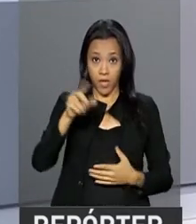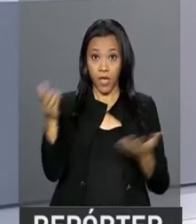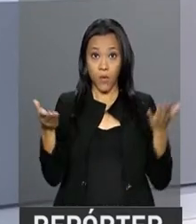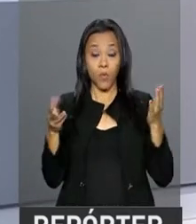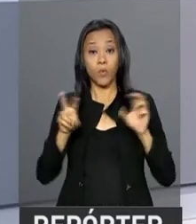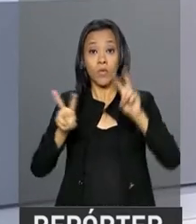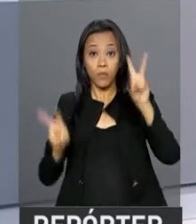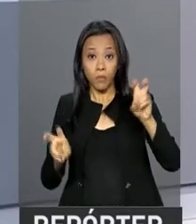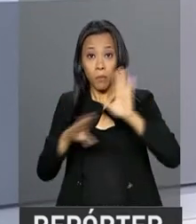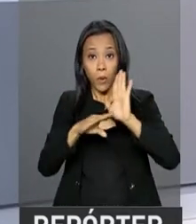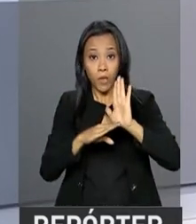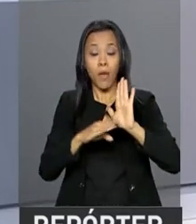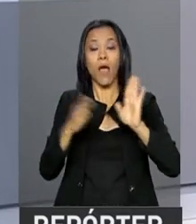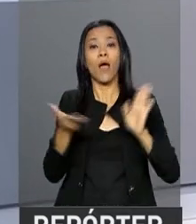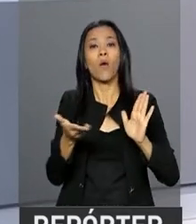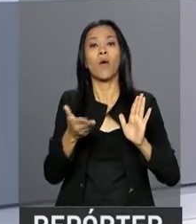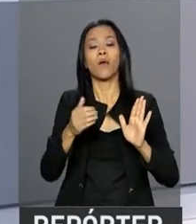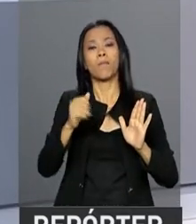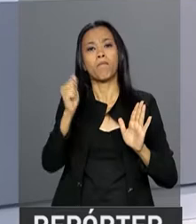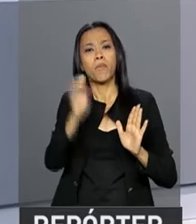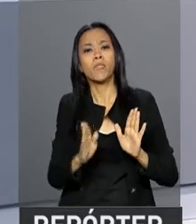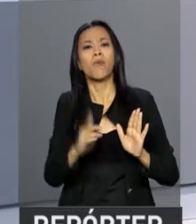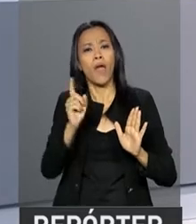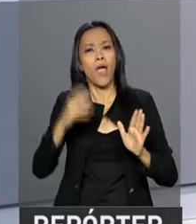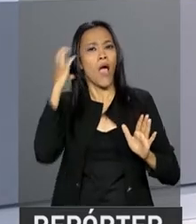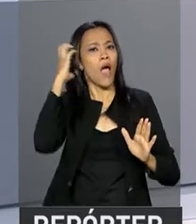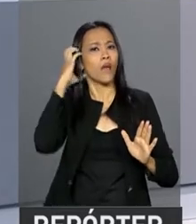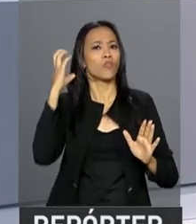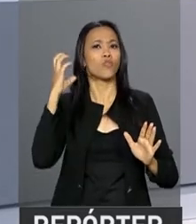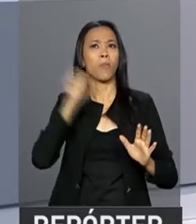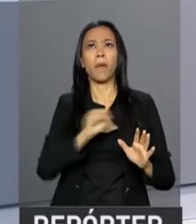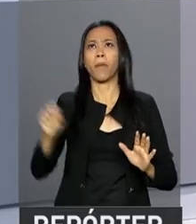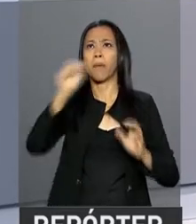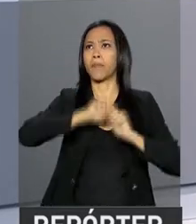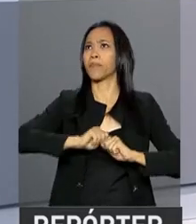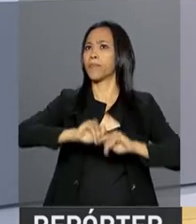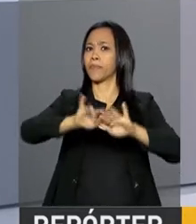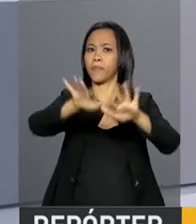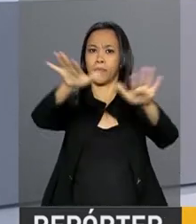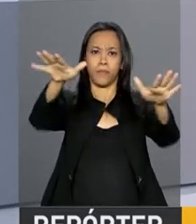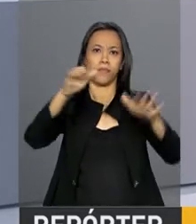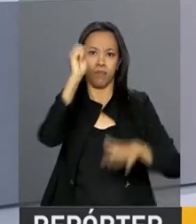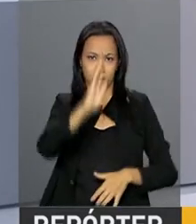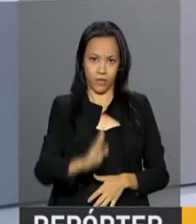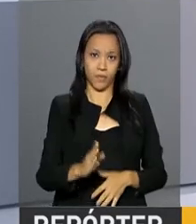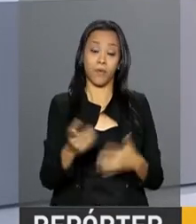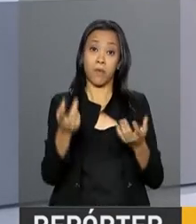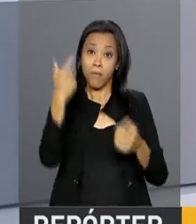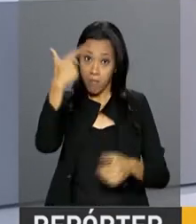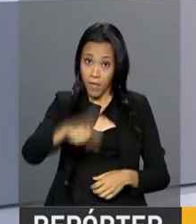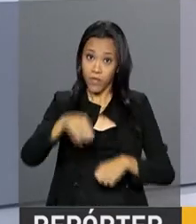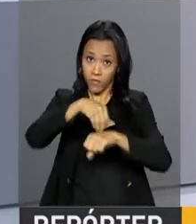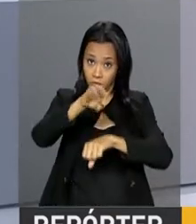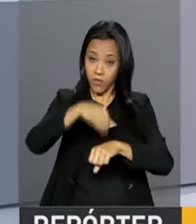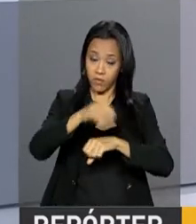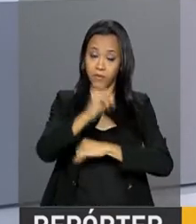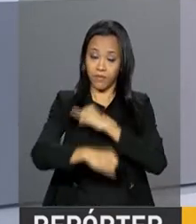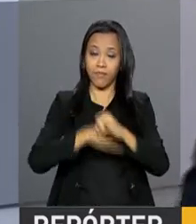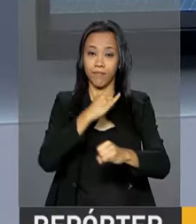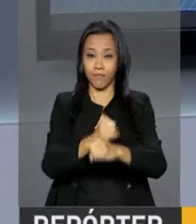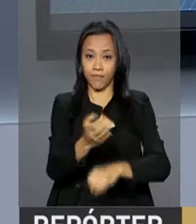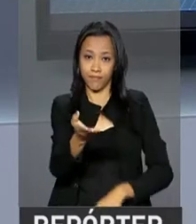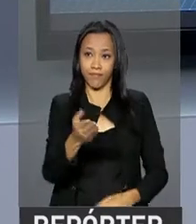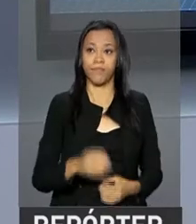é transmitido pela Rede Nacional de Rádio, com a participação de comunicadores de todo o país. Mais informações na